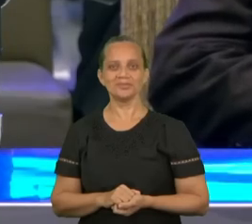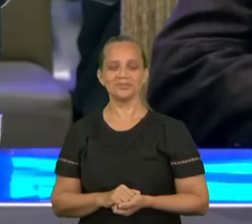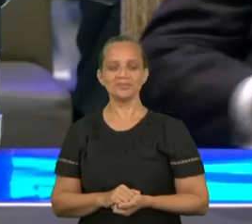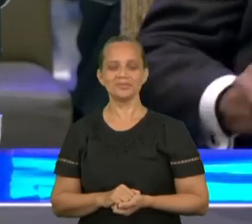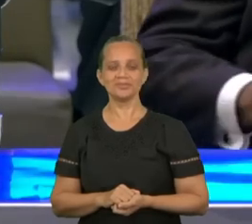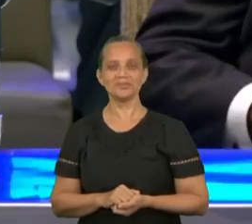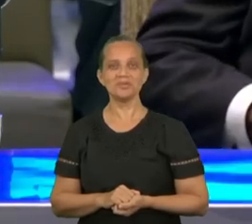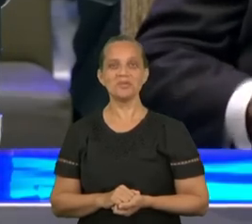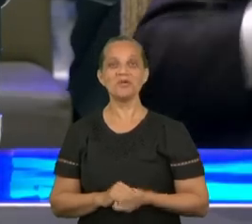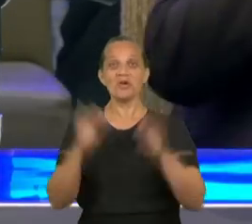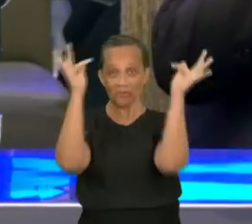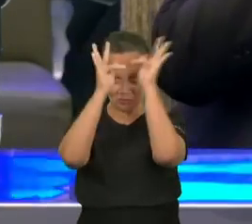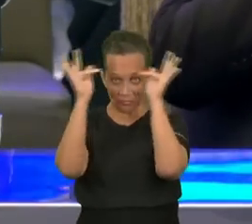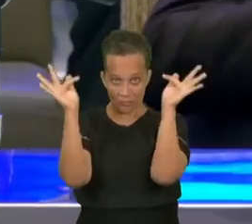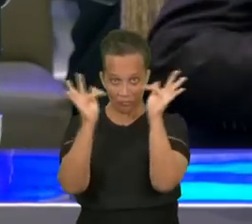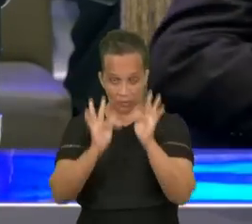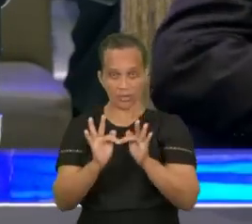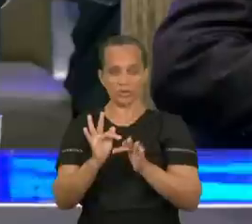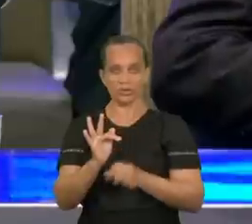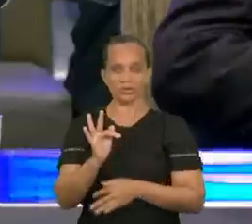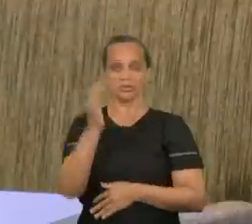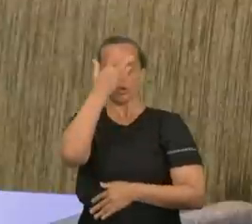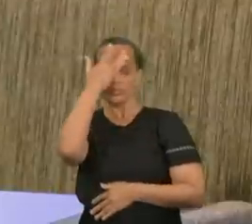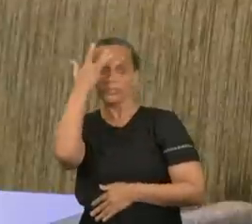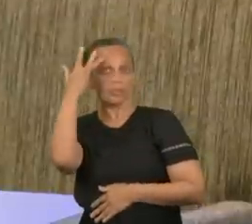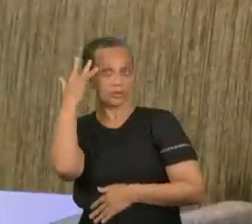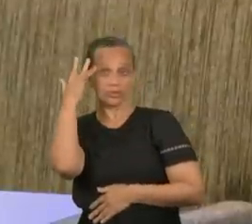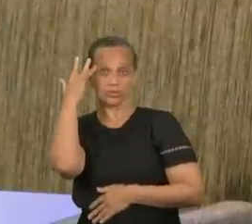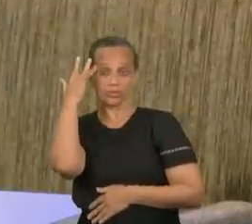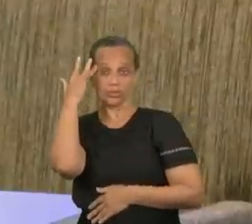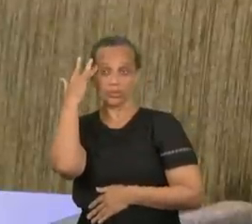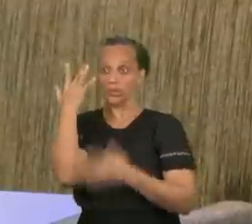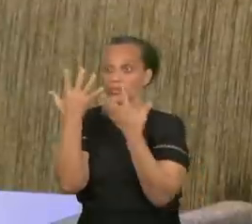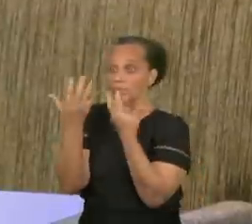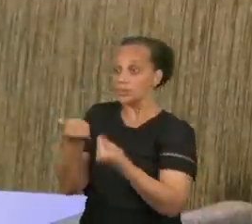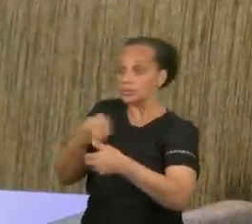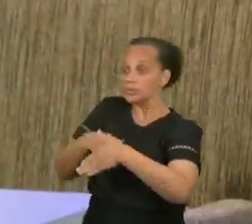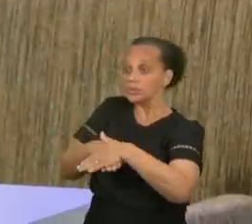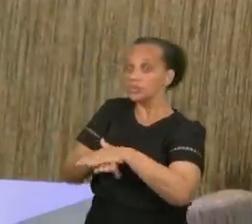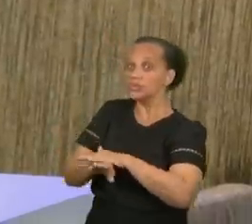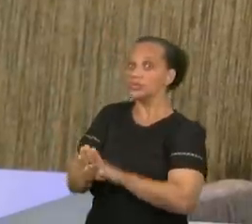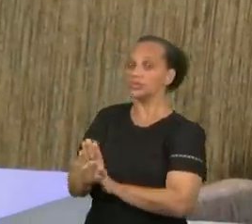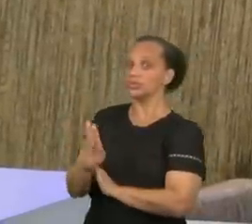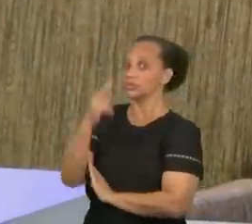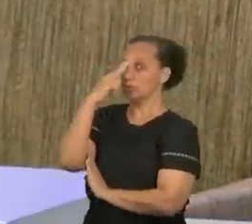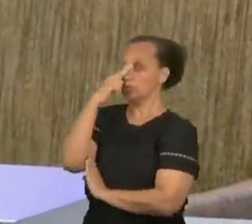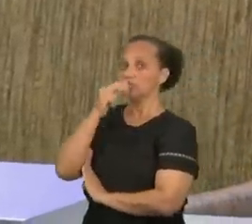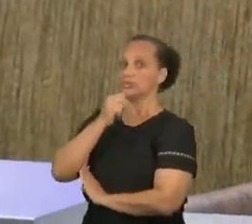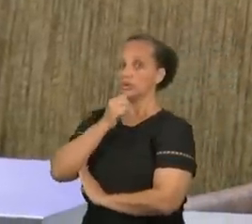bem-aventurado o varão que não anda segundo o conselho dos ímpios